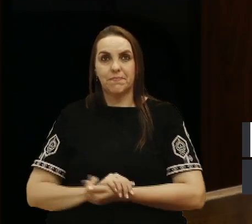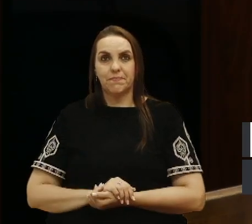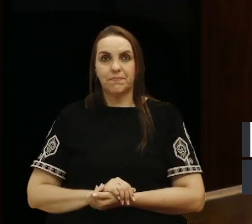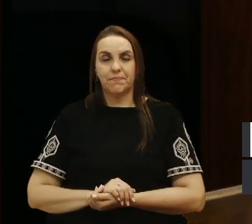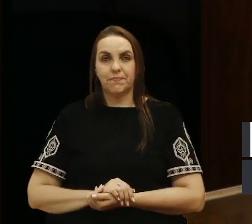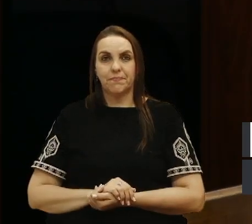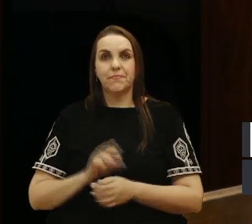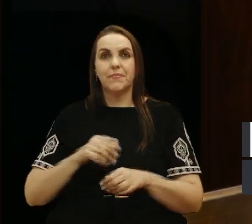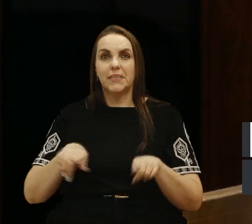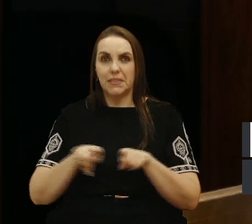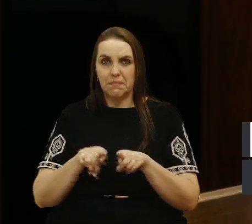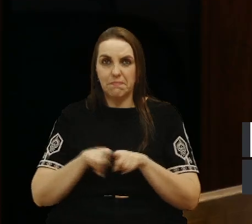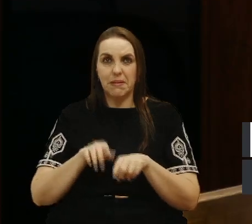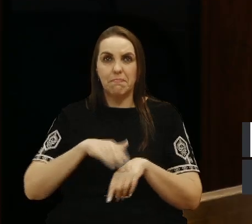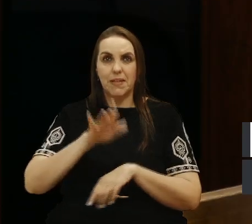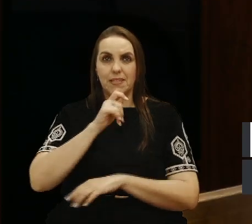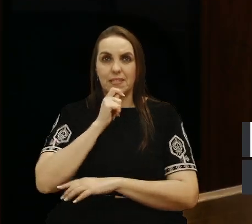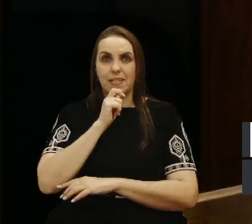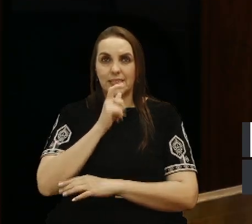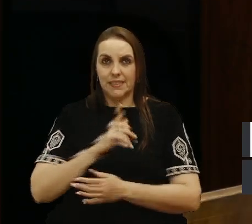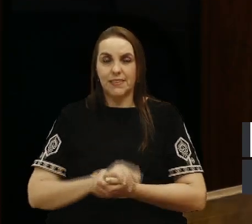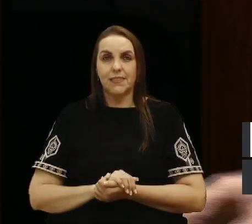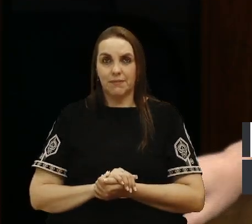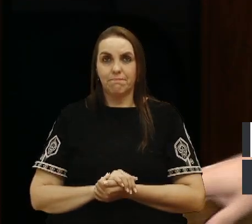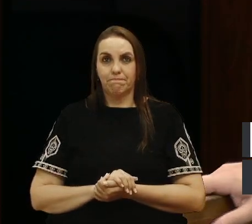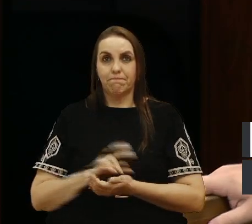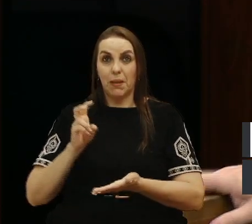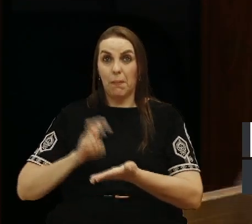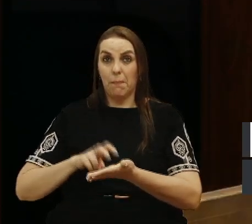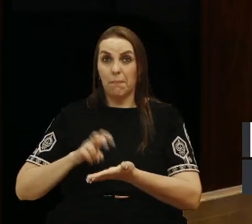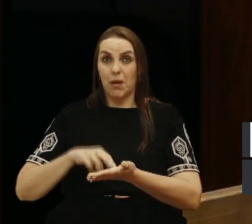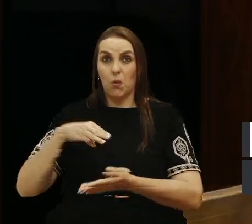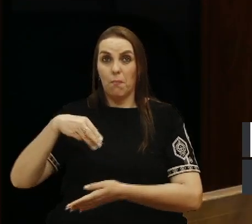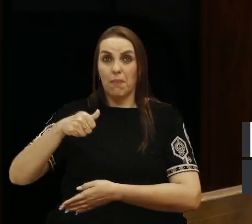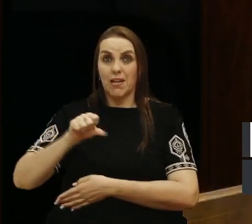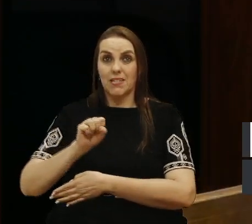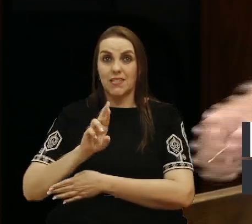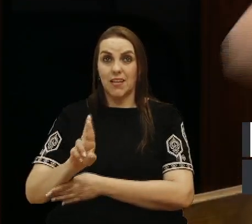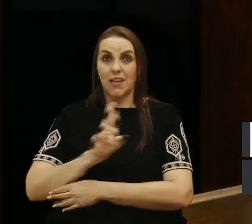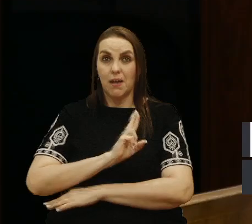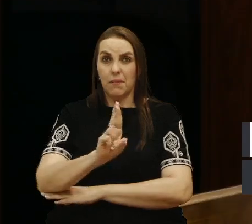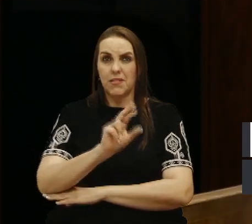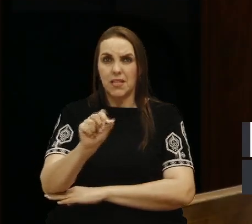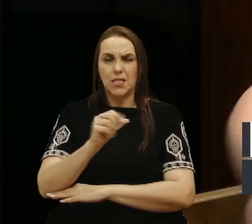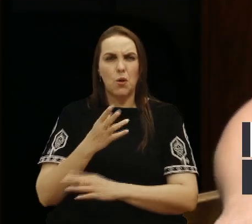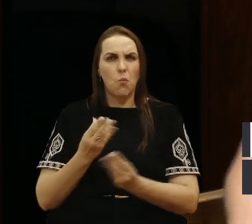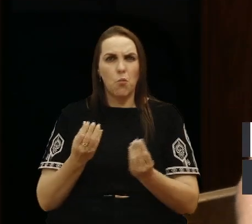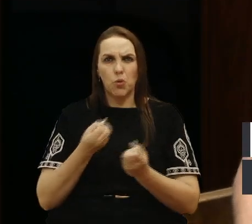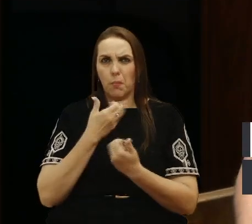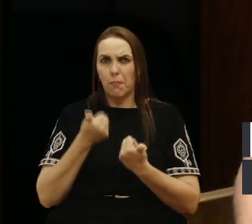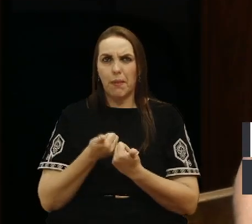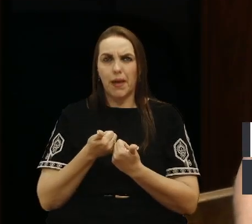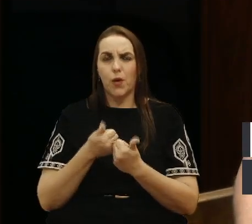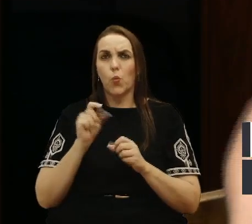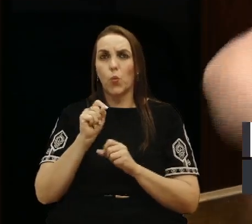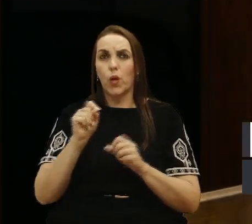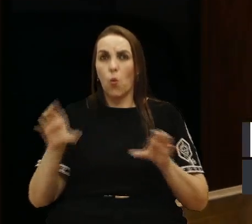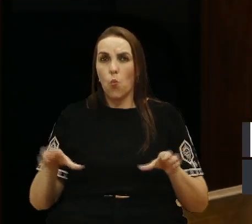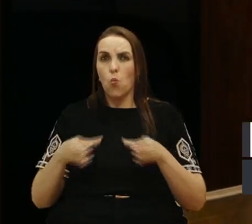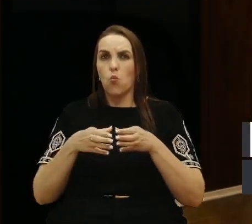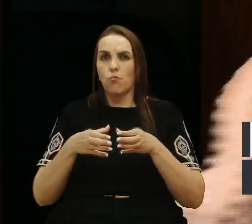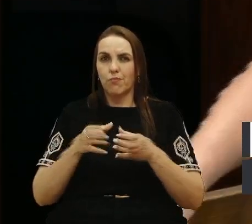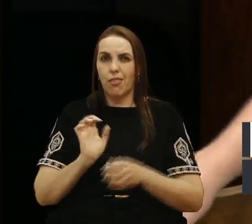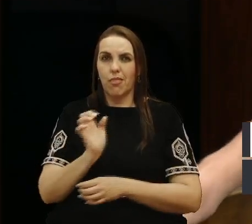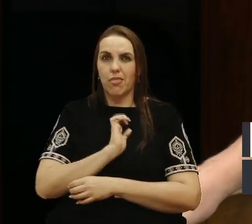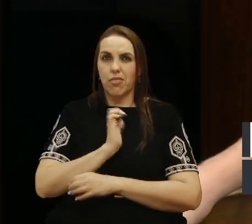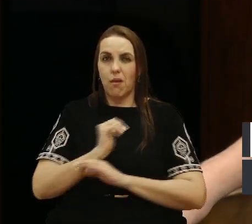E mais do que isso, vereador Andressa, o Banco Master representa muito bem o que a oligarquia do Brasil quer, que é não